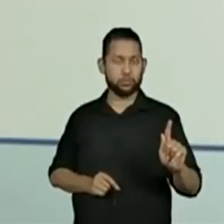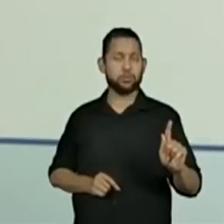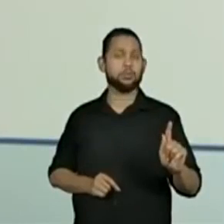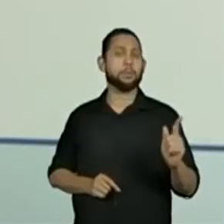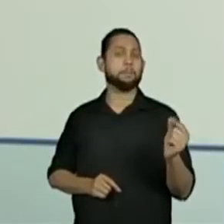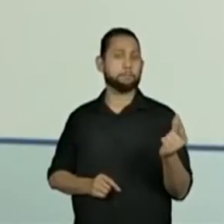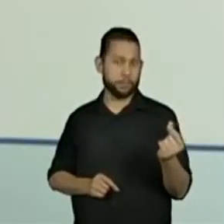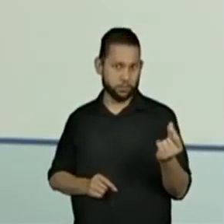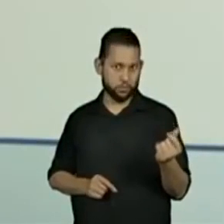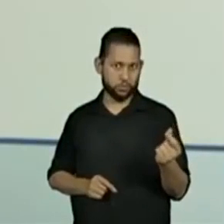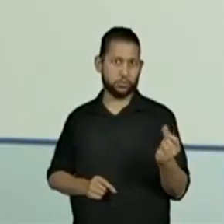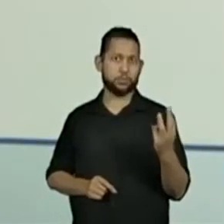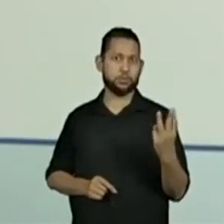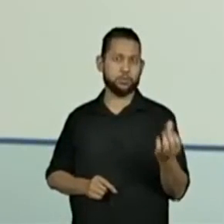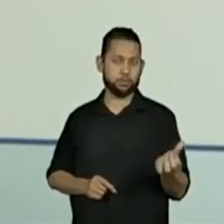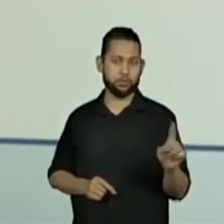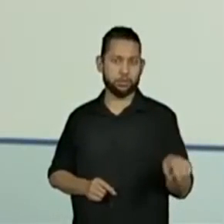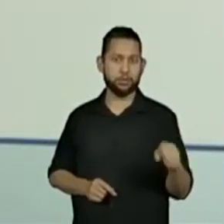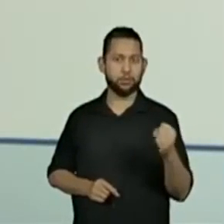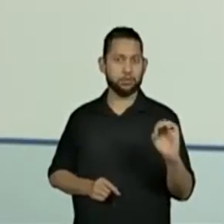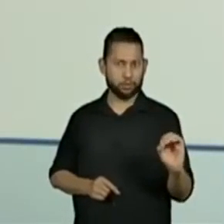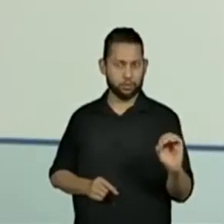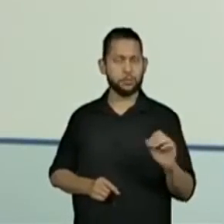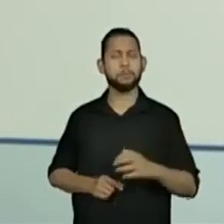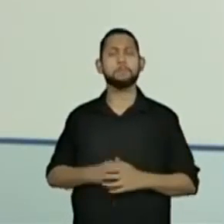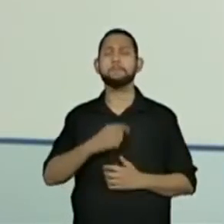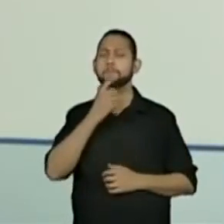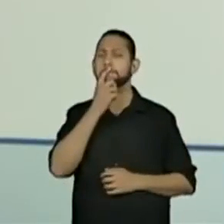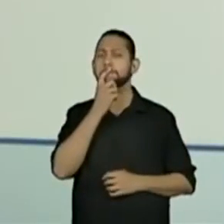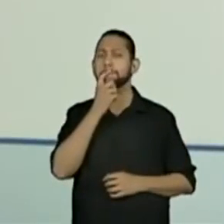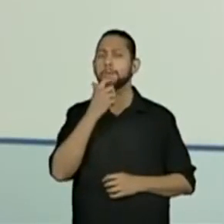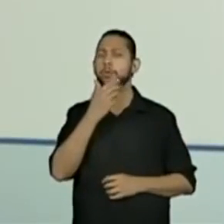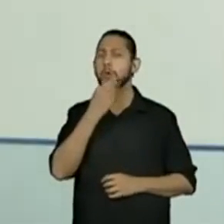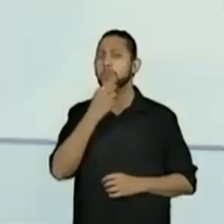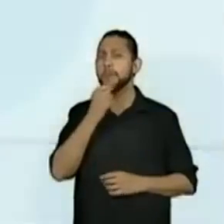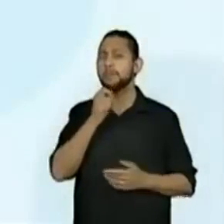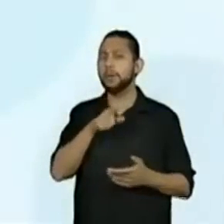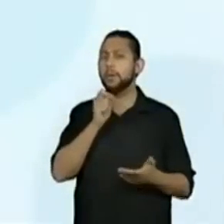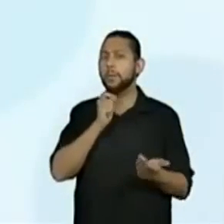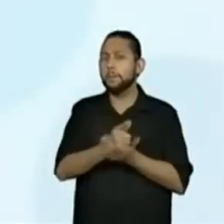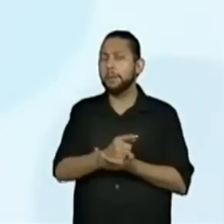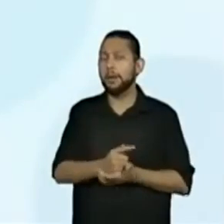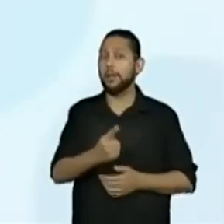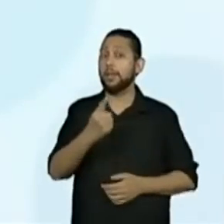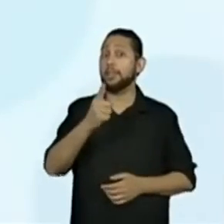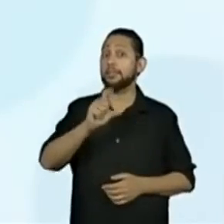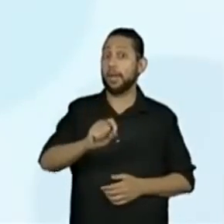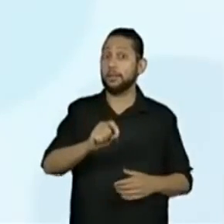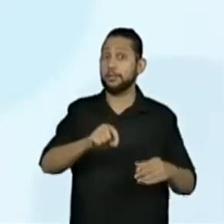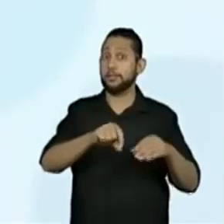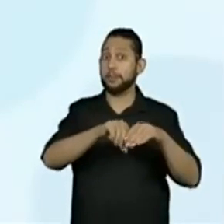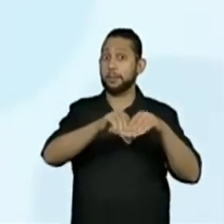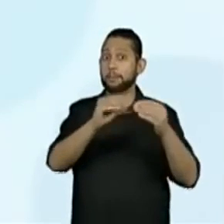mas ele vai comprar 10 pacotes